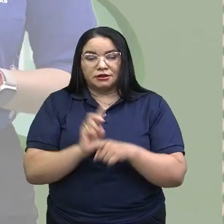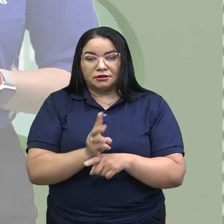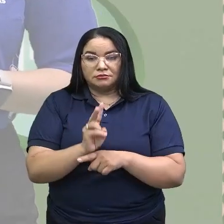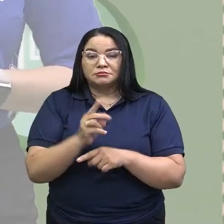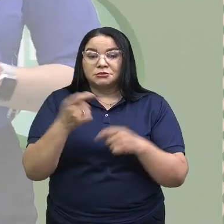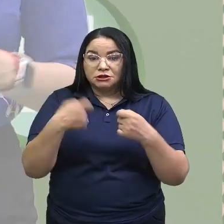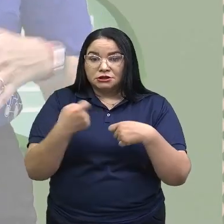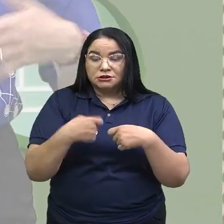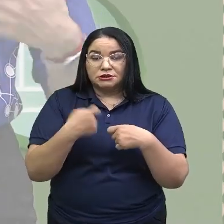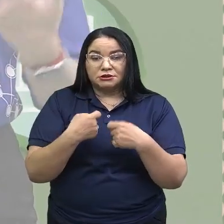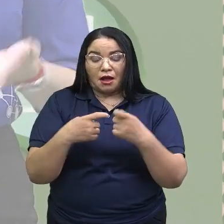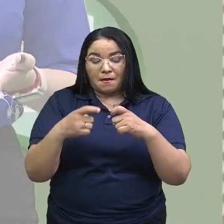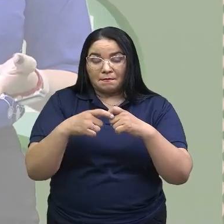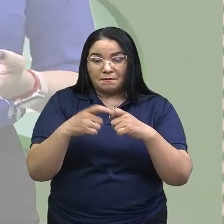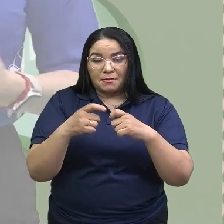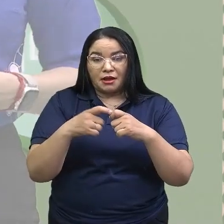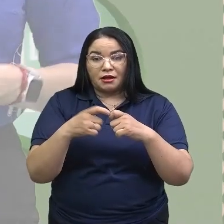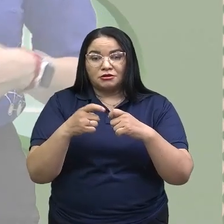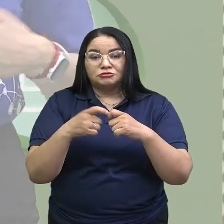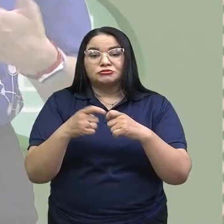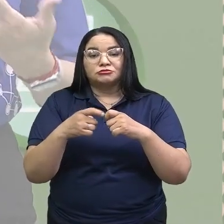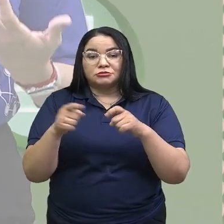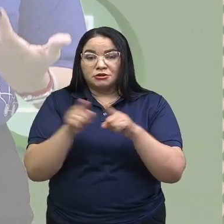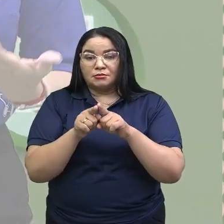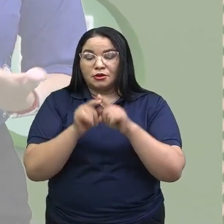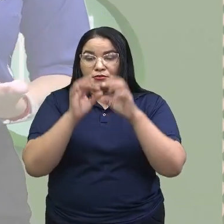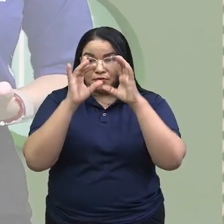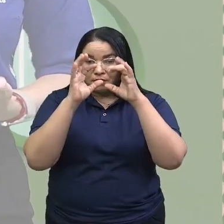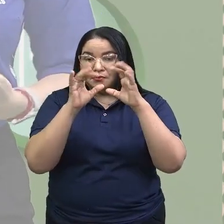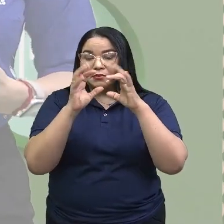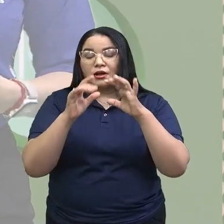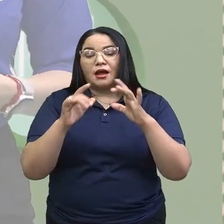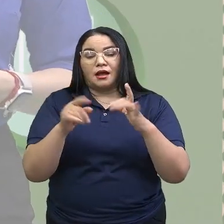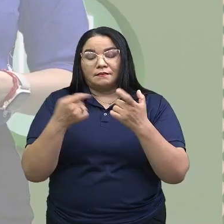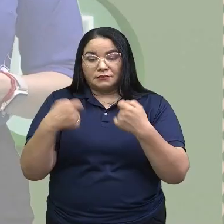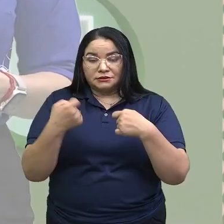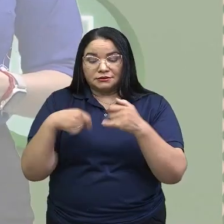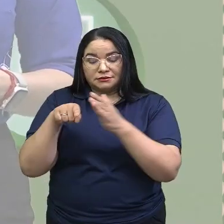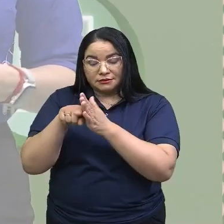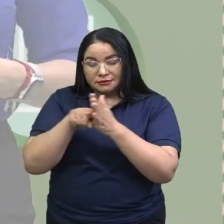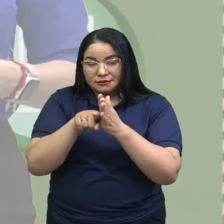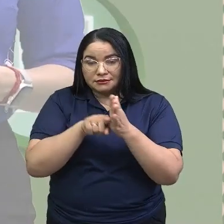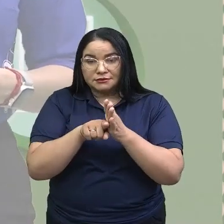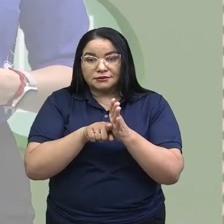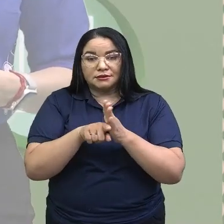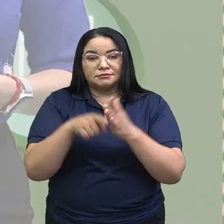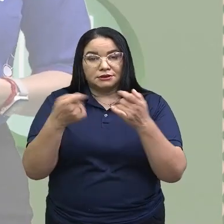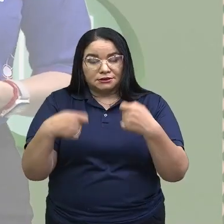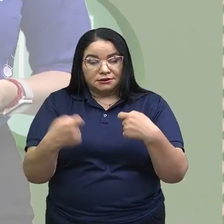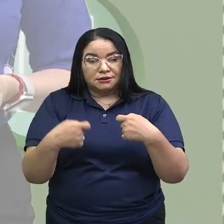procurar um neuro vai encaminhar, né, ele vai realizar todos os exames necessários, é necessário a ajuda